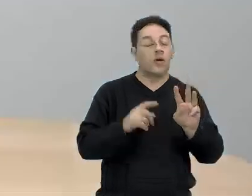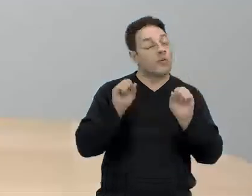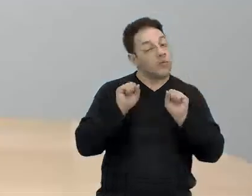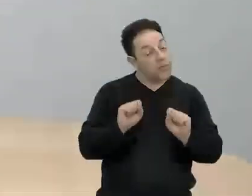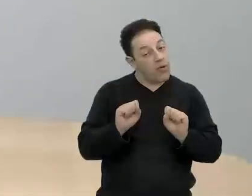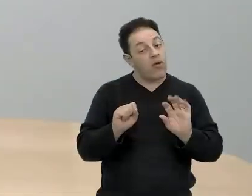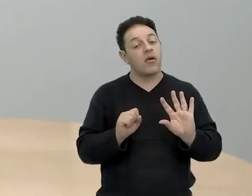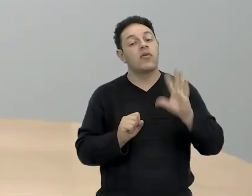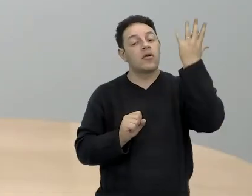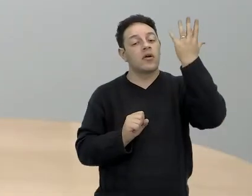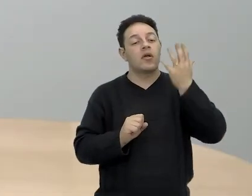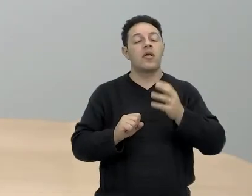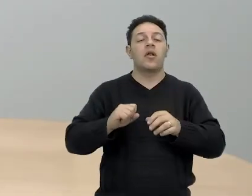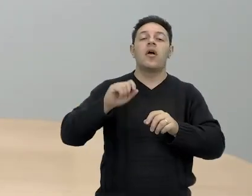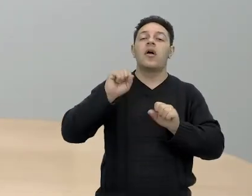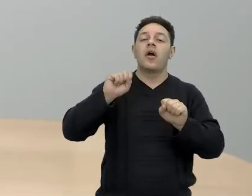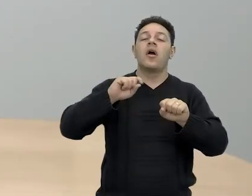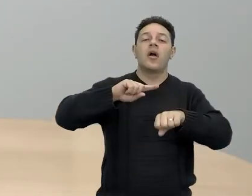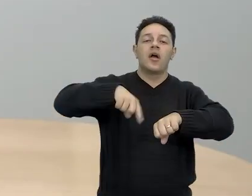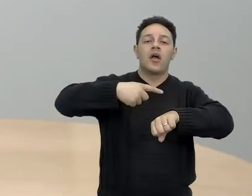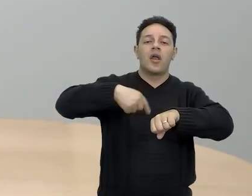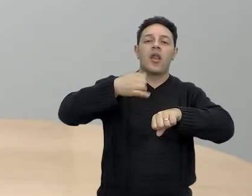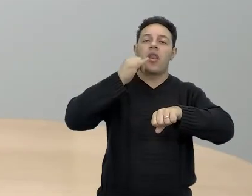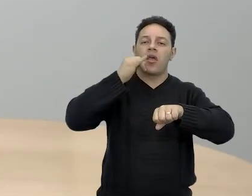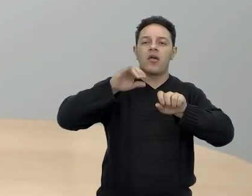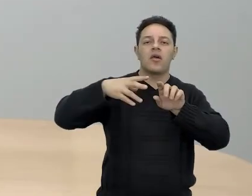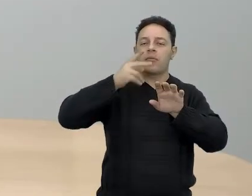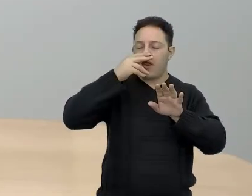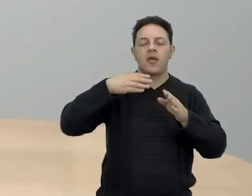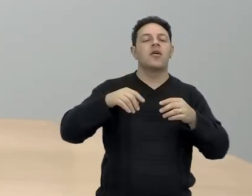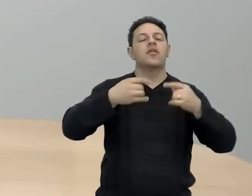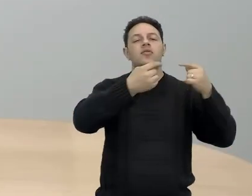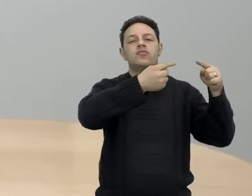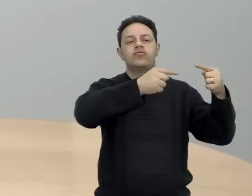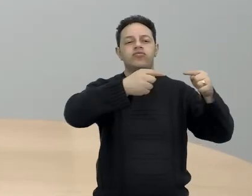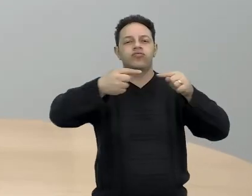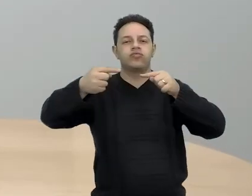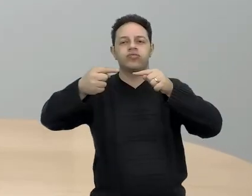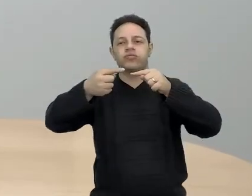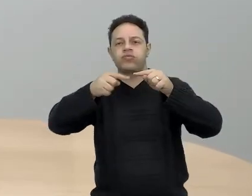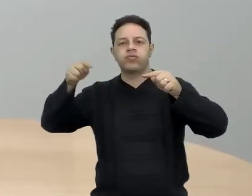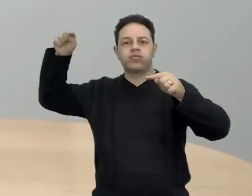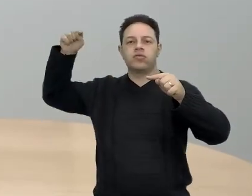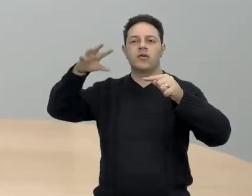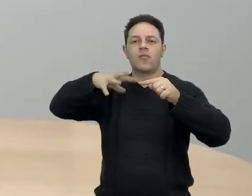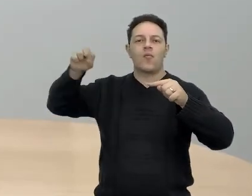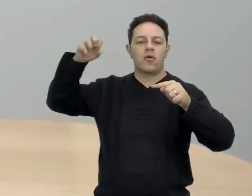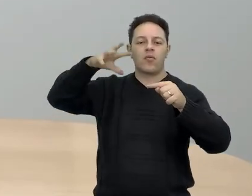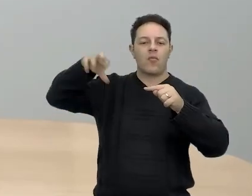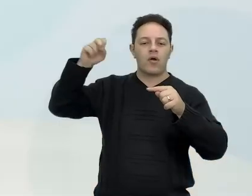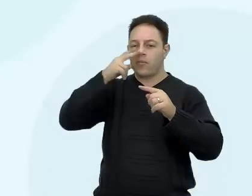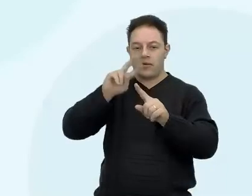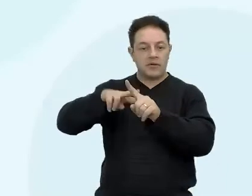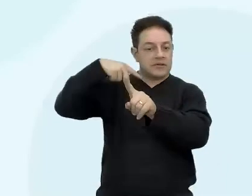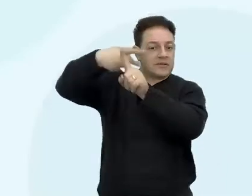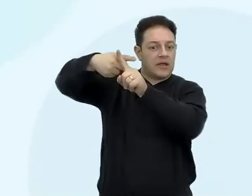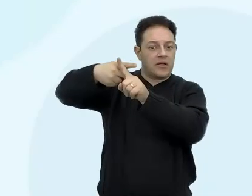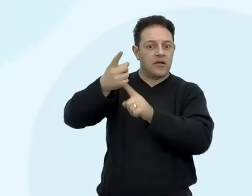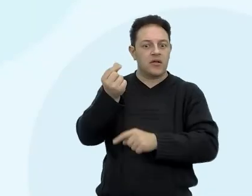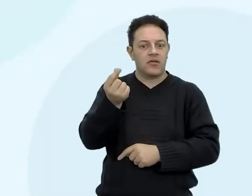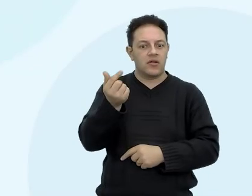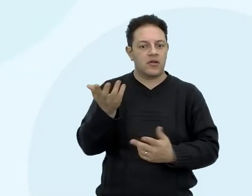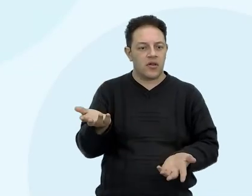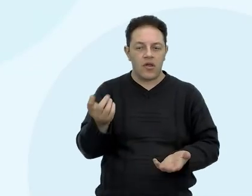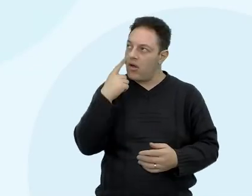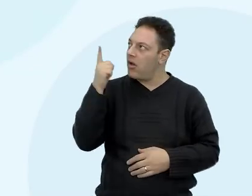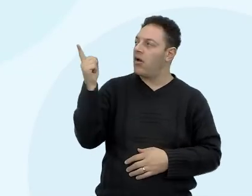ser que estava roubando energia, algo estava fora do comum, porque deu quase o dobro, né? Um pouco menos